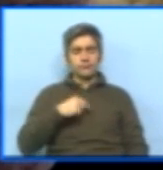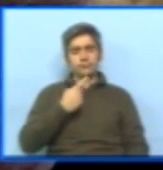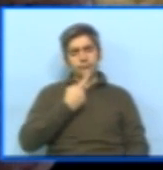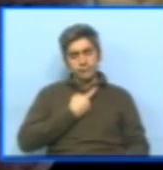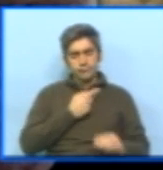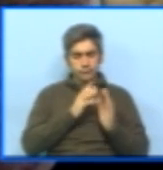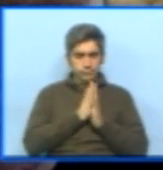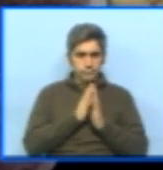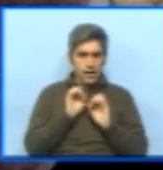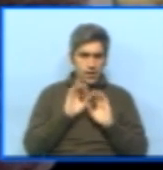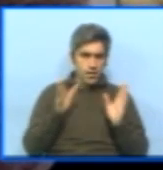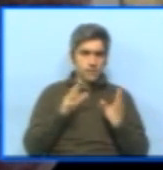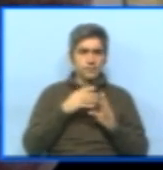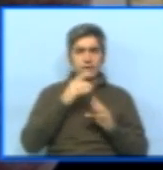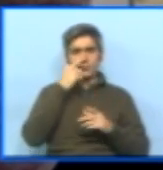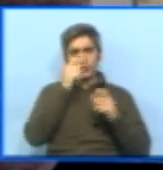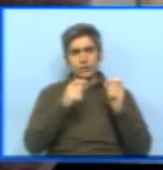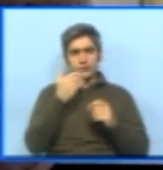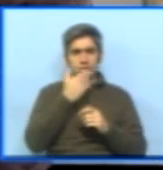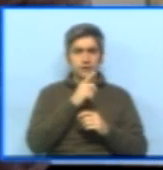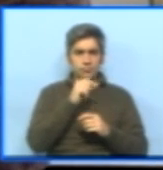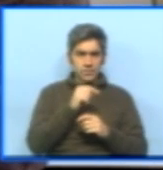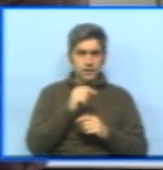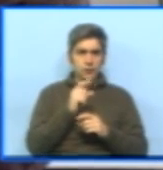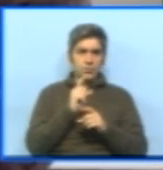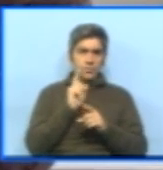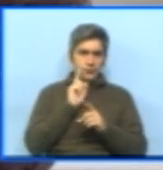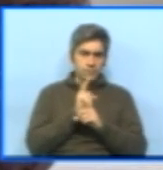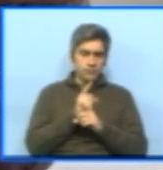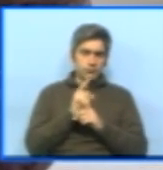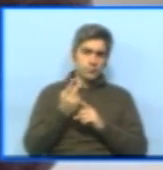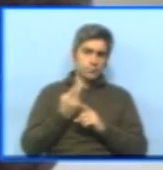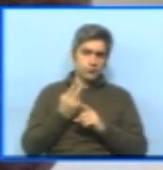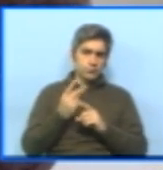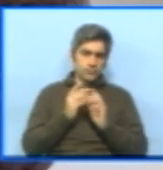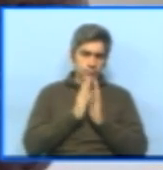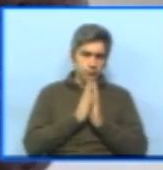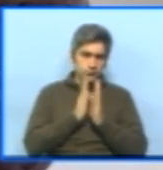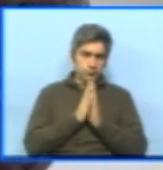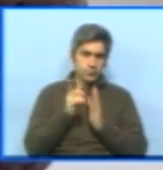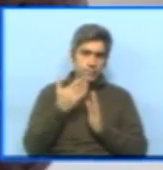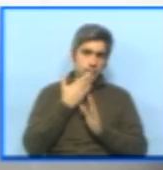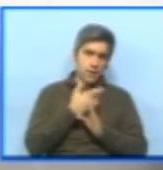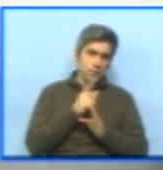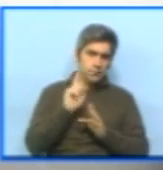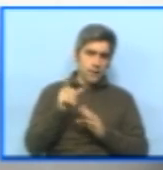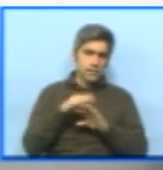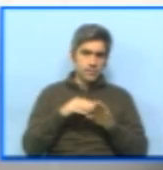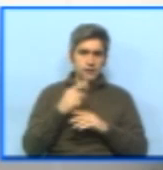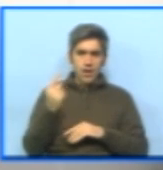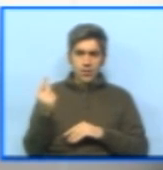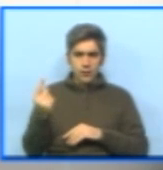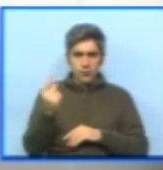de as rezar, mas que a pessoa que as pede também fica com a mesma obrigação de rezar por aquilo que pediu por cada um dos